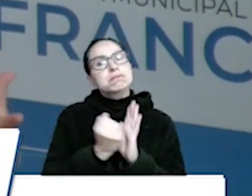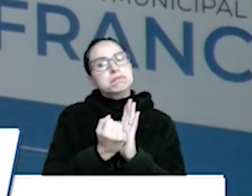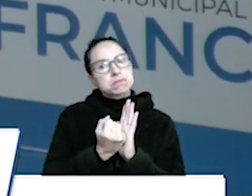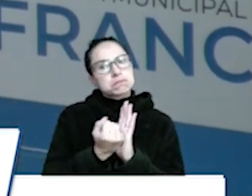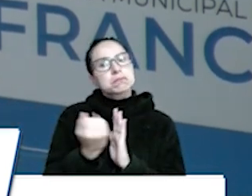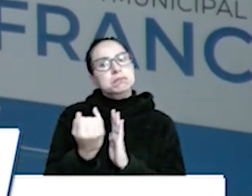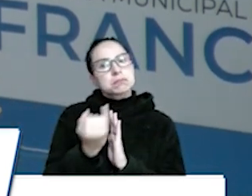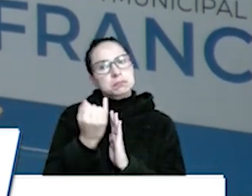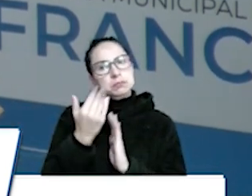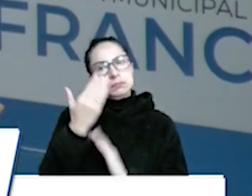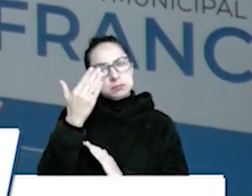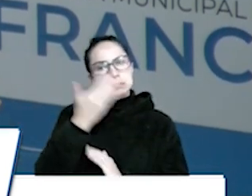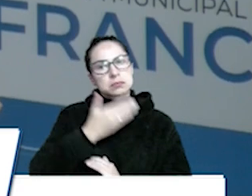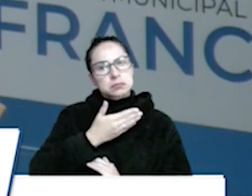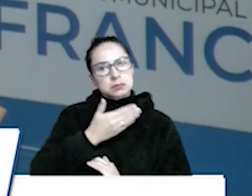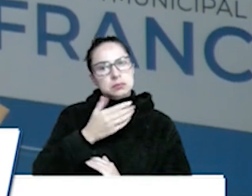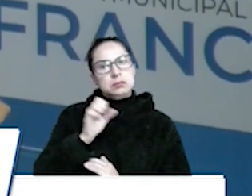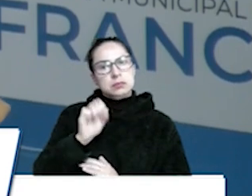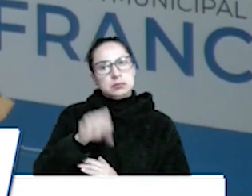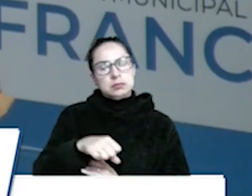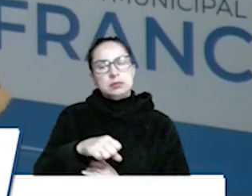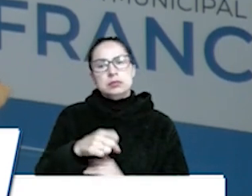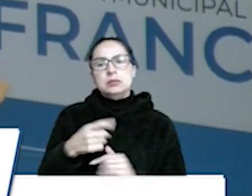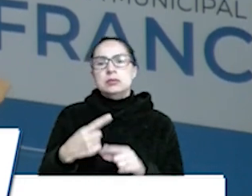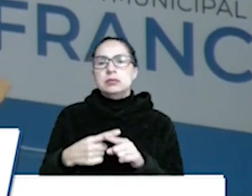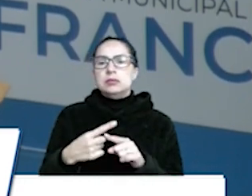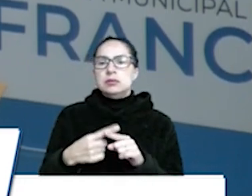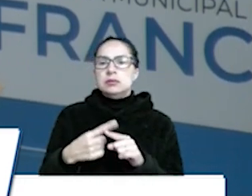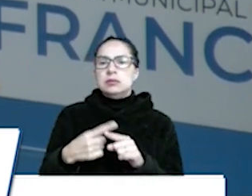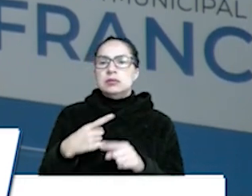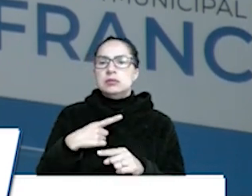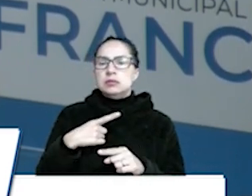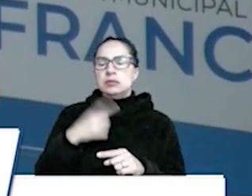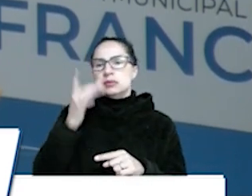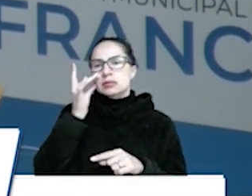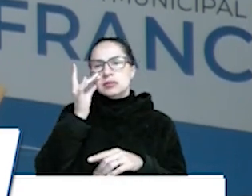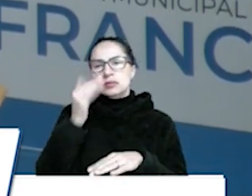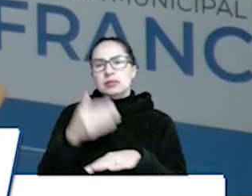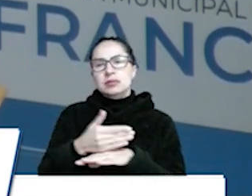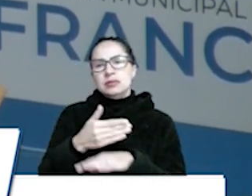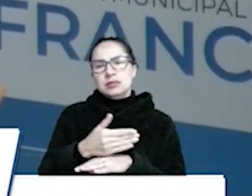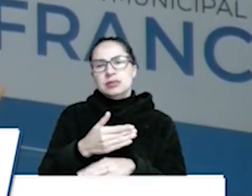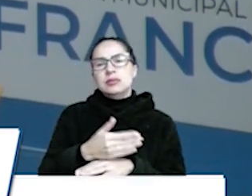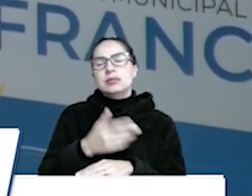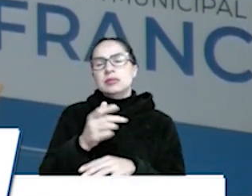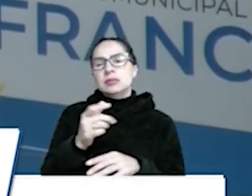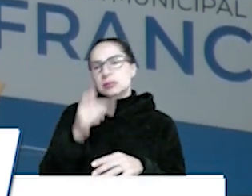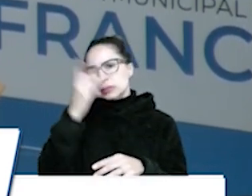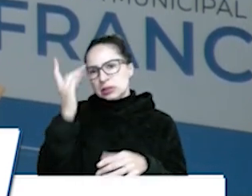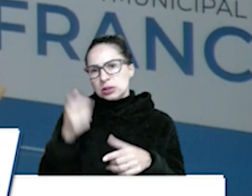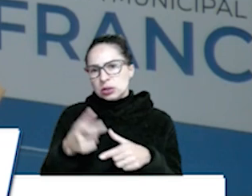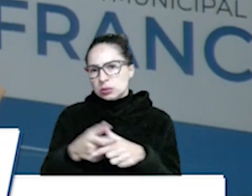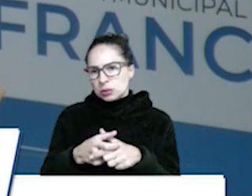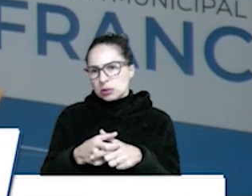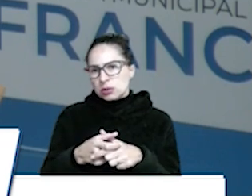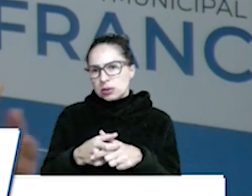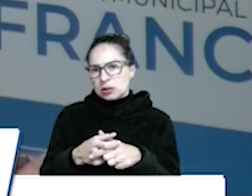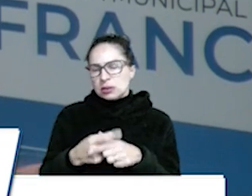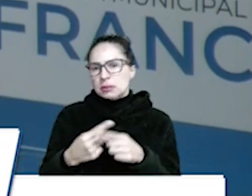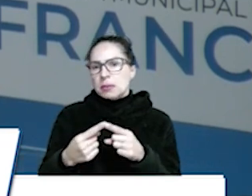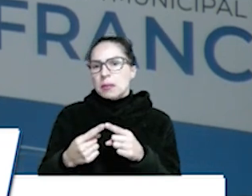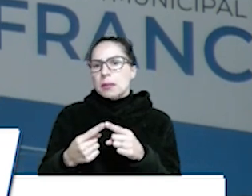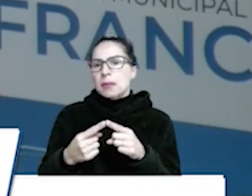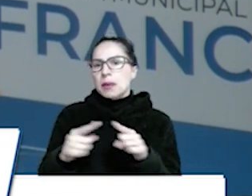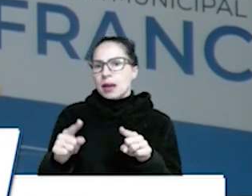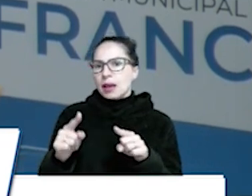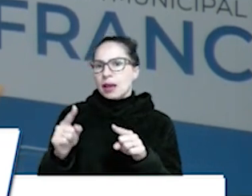comprovar justamente isso, porque aqui presente nós tínhamos poucas pessoas, mas